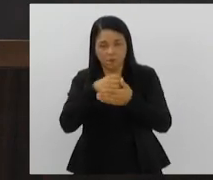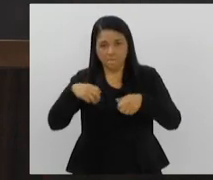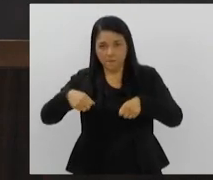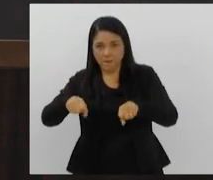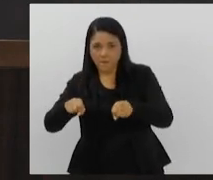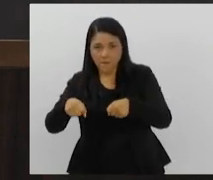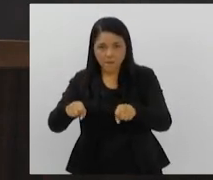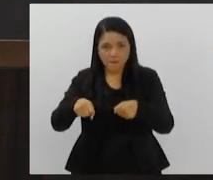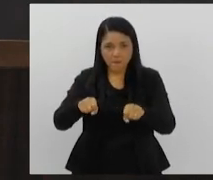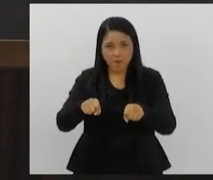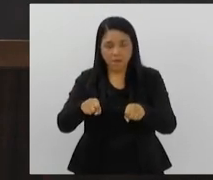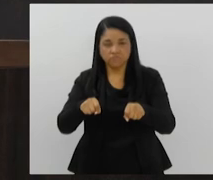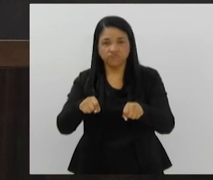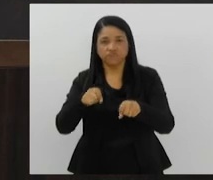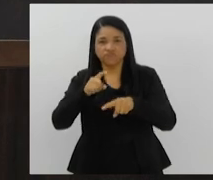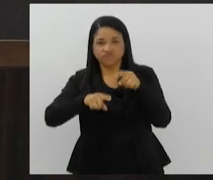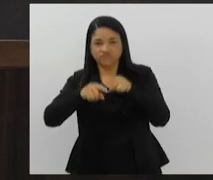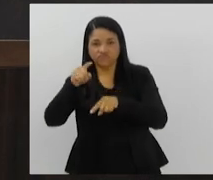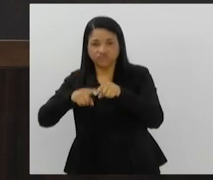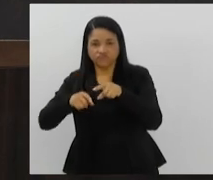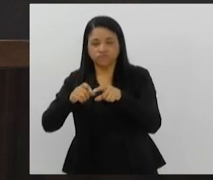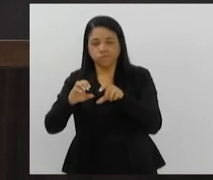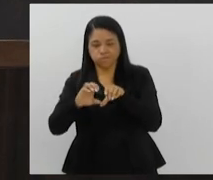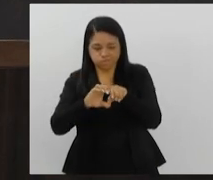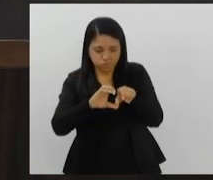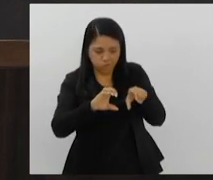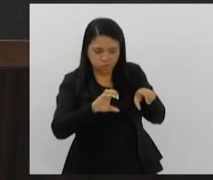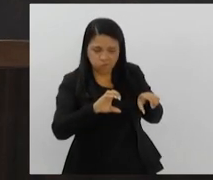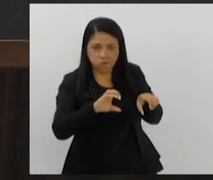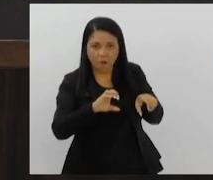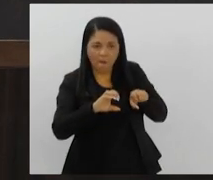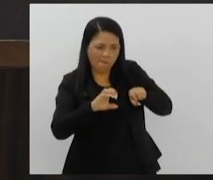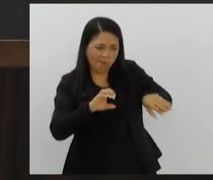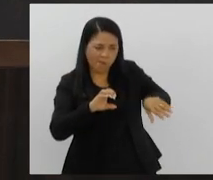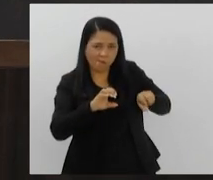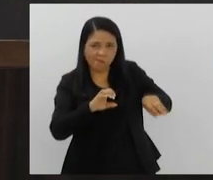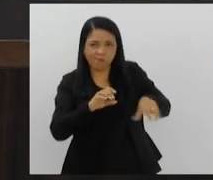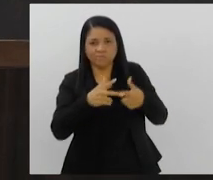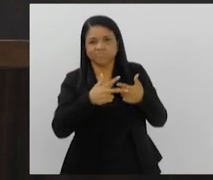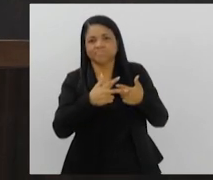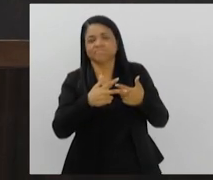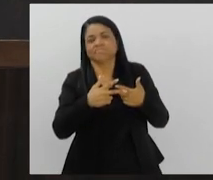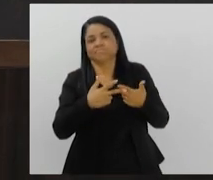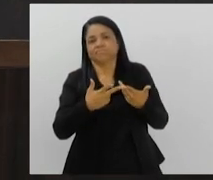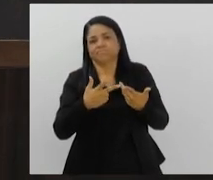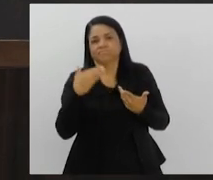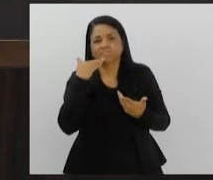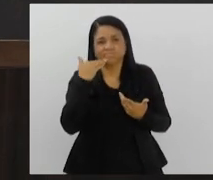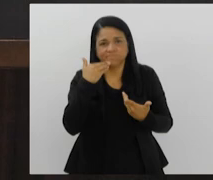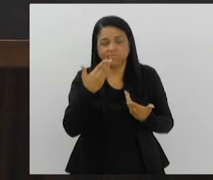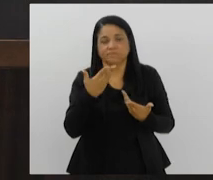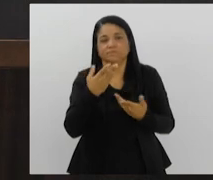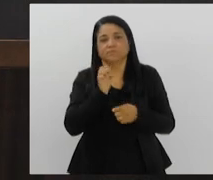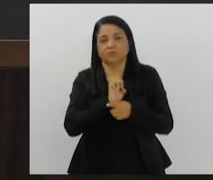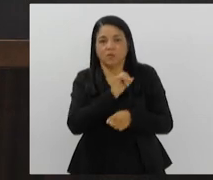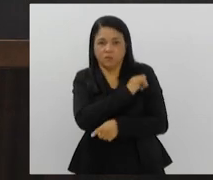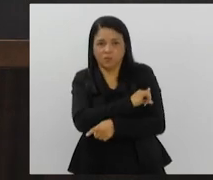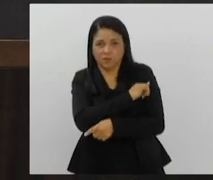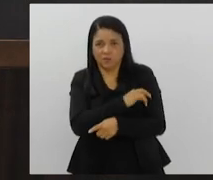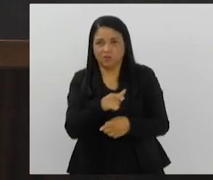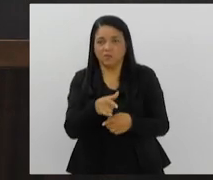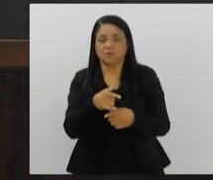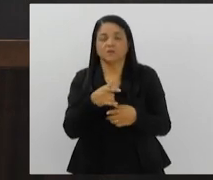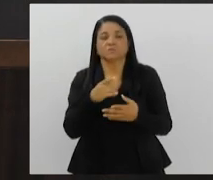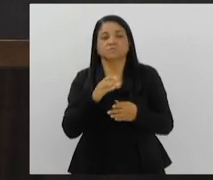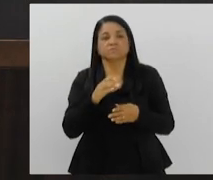motociclistas com equipamento de descargas irregulares ou adulterado no Estado do Rio de Janeiro. Pendente de parecer das comissões de